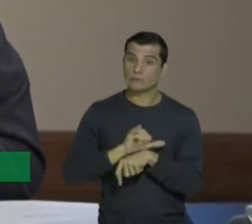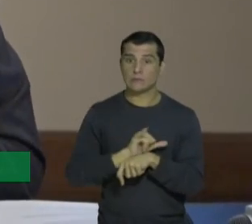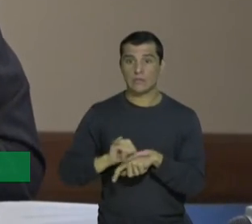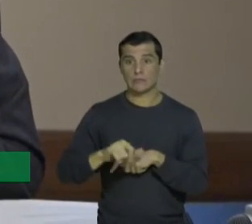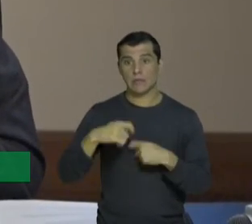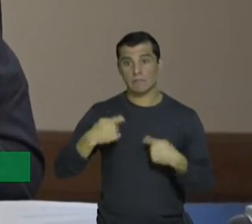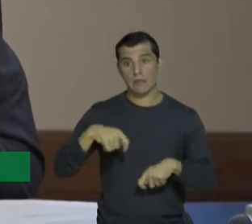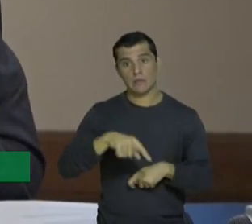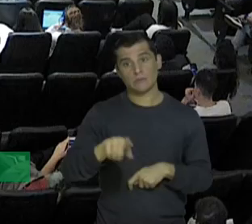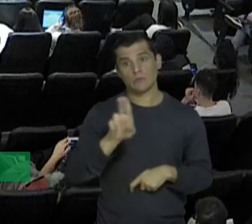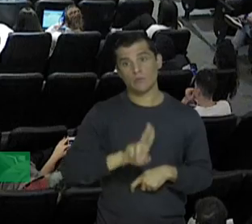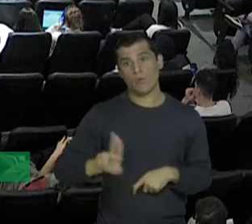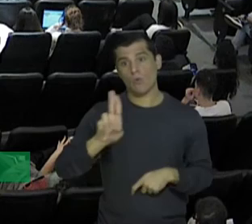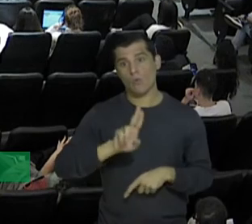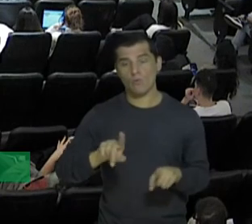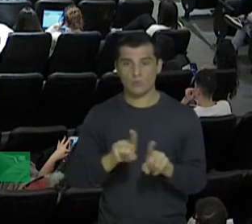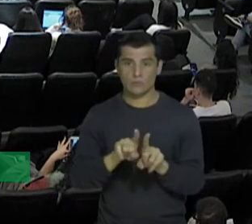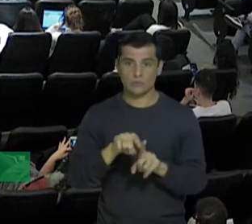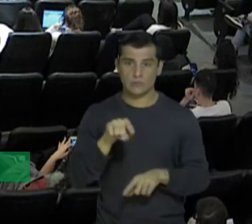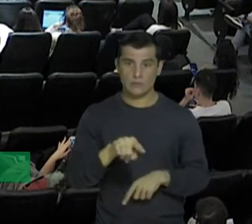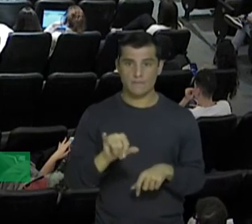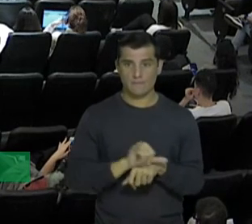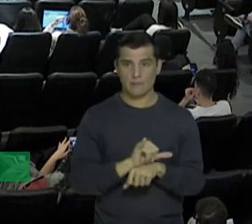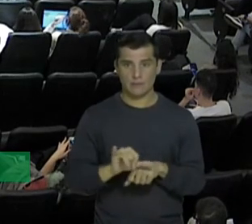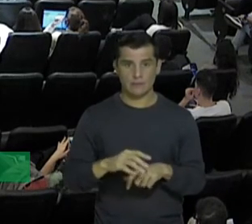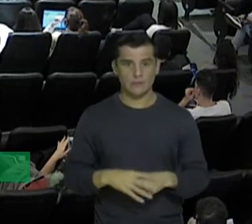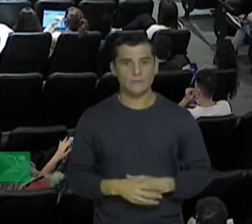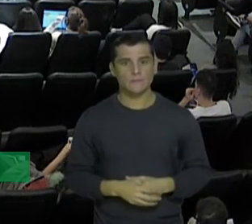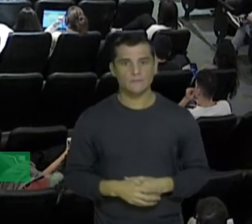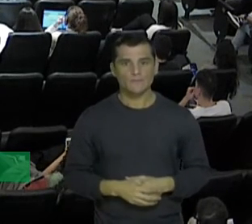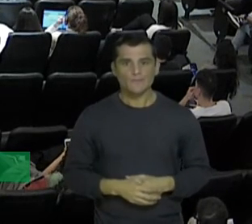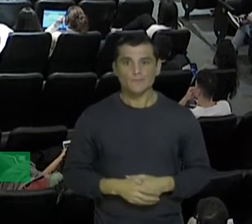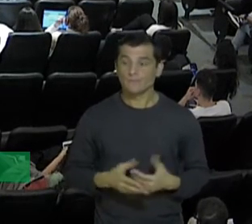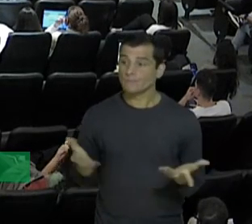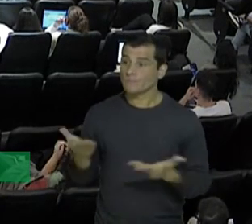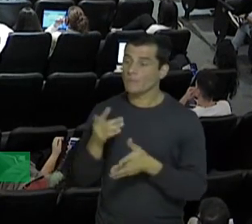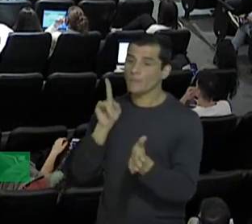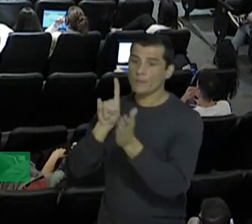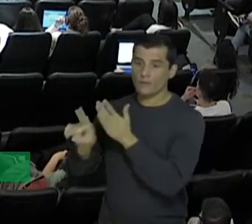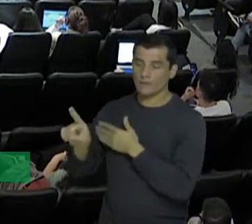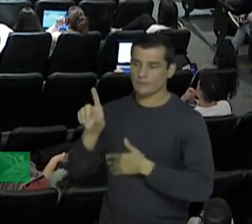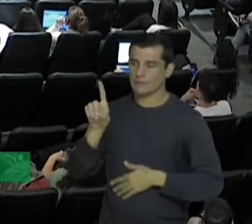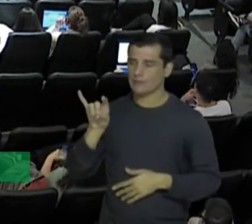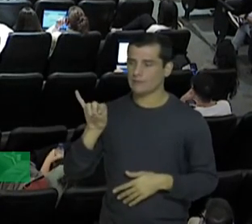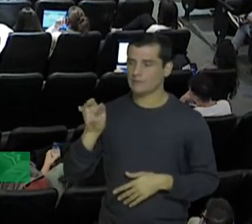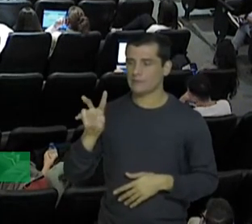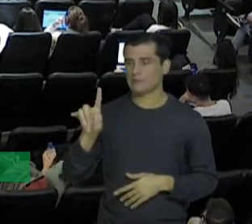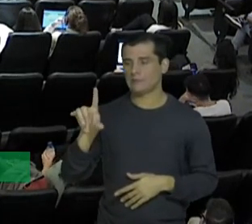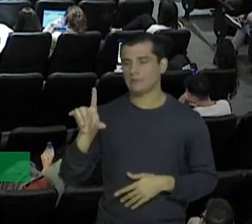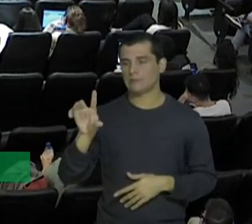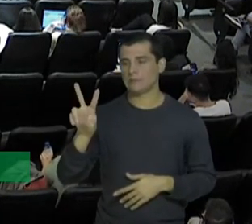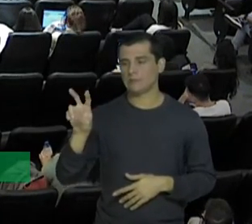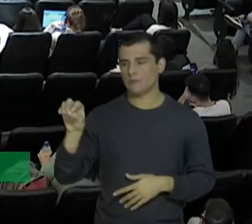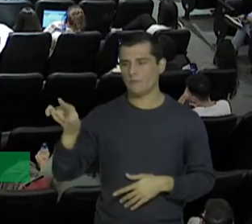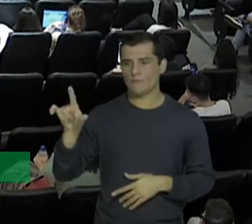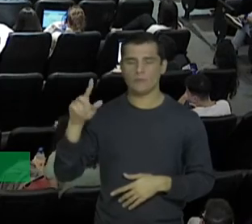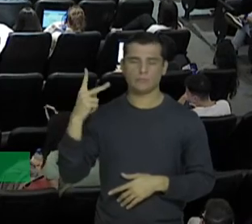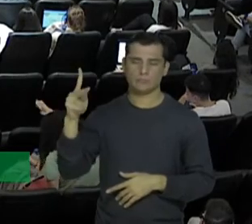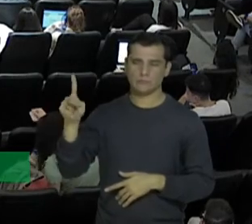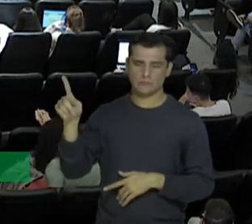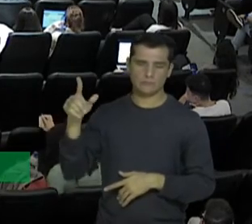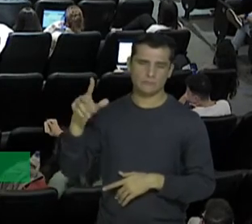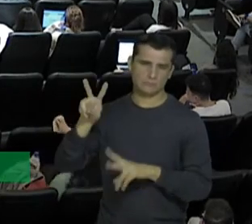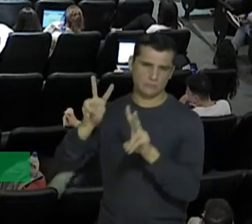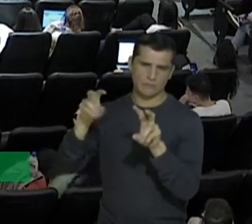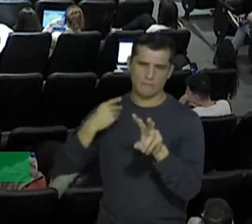isso bom a gente tá quase encerrando eu gostaria de perguntar pro dilvo eh conando esse cenário que ele apresentou se a Aurora